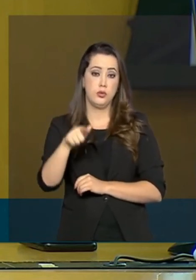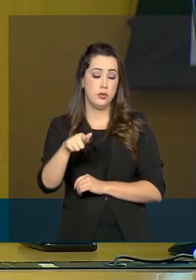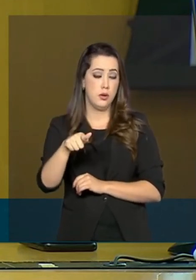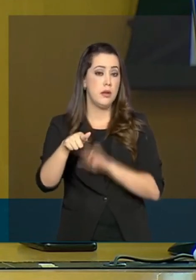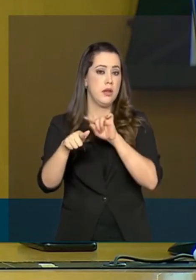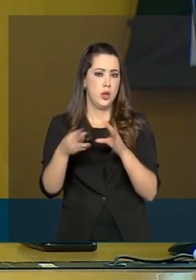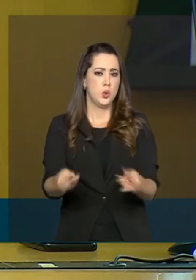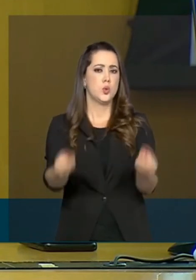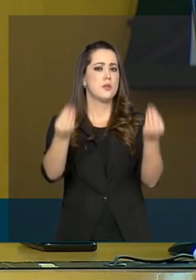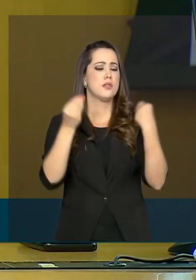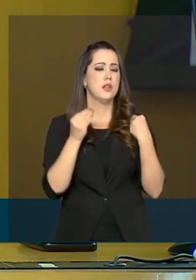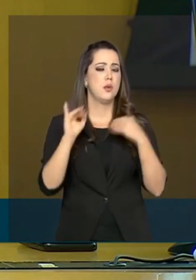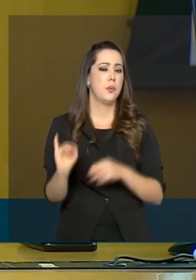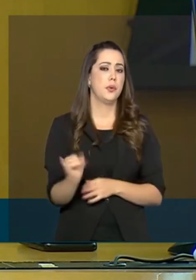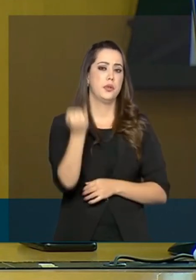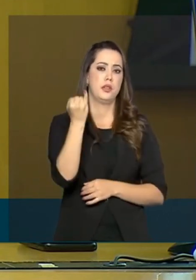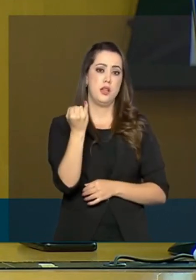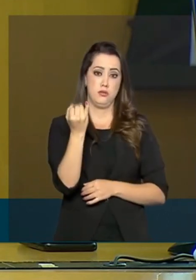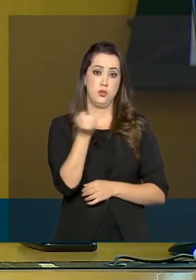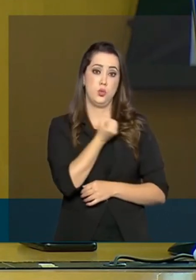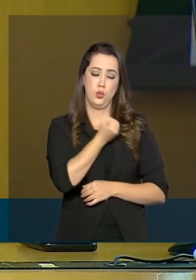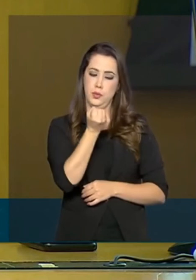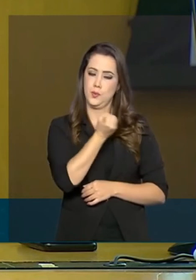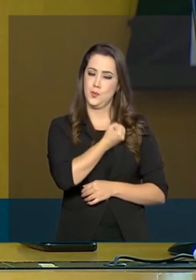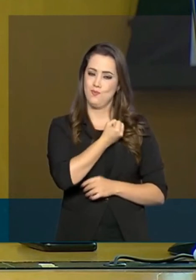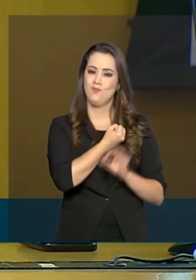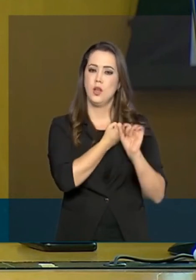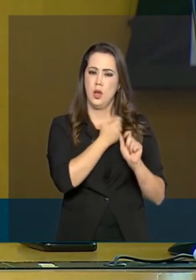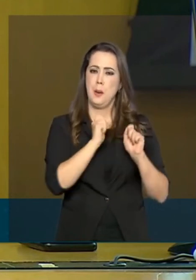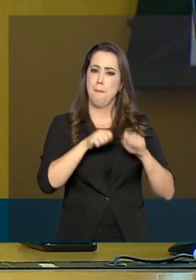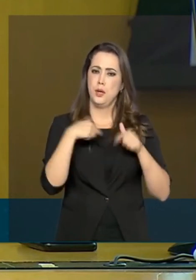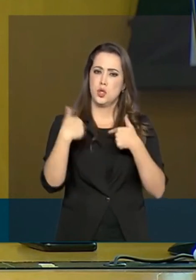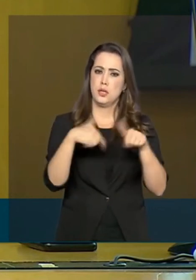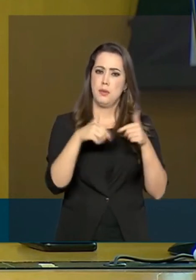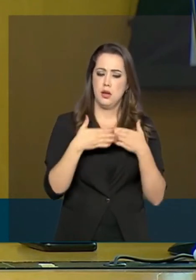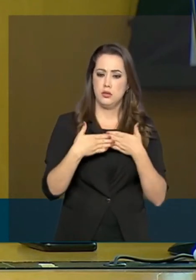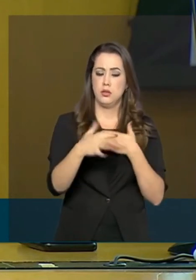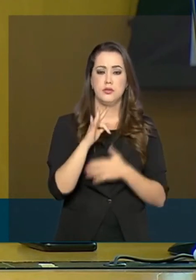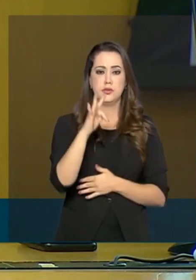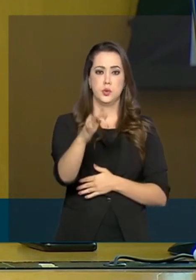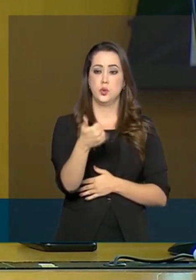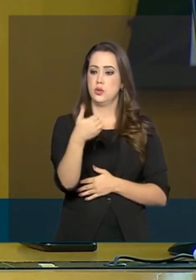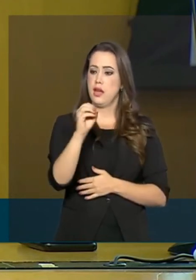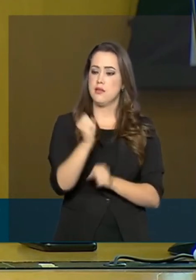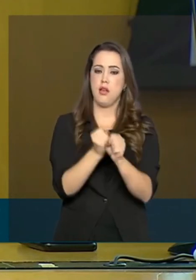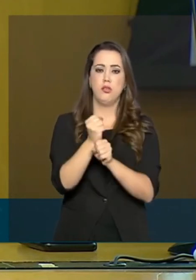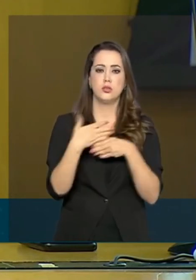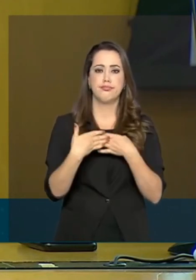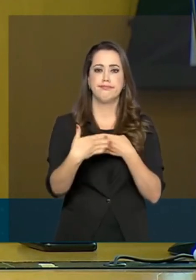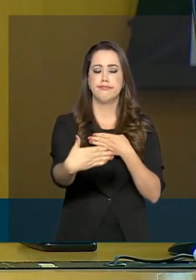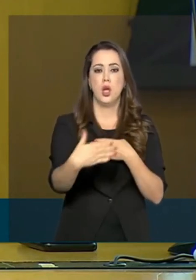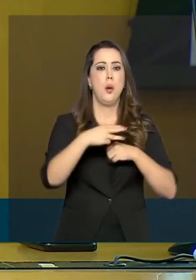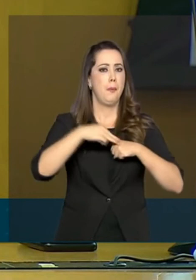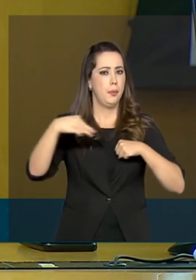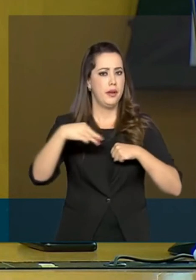aí a oportunidade de ter um banco de dados que pode ser trabalhado por 10 anos por mestres, doutores, pegando